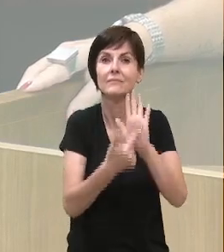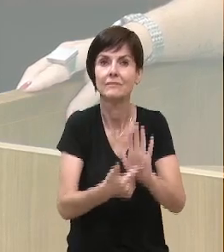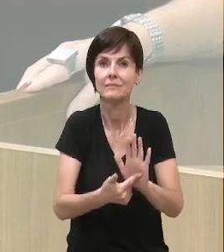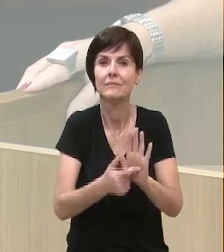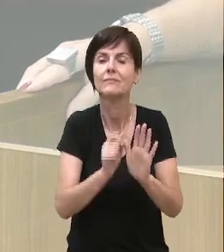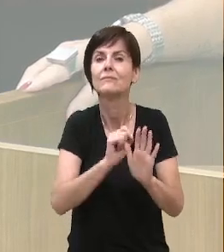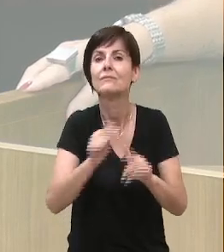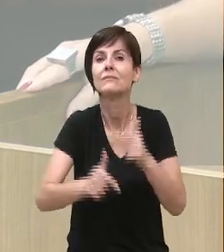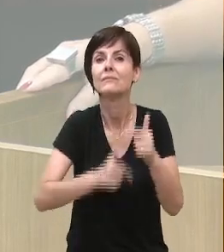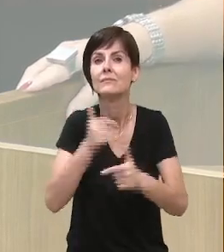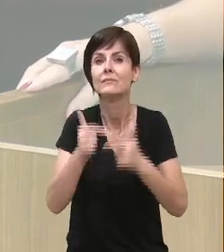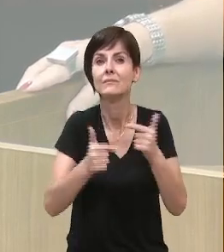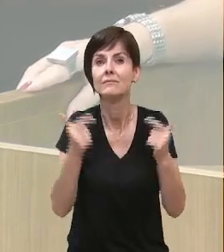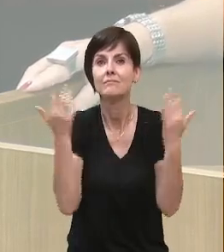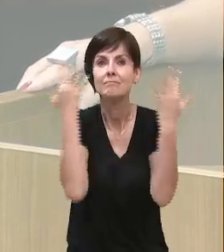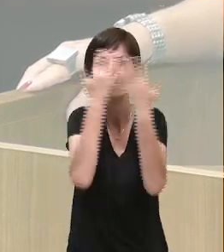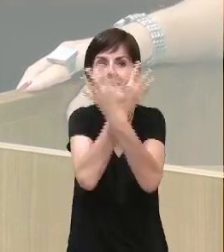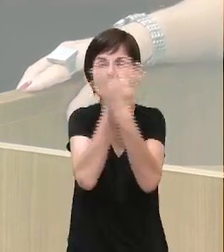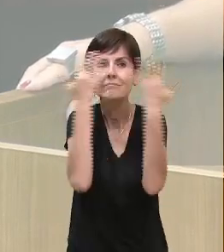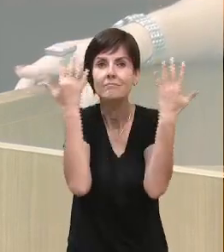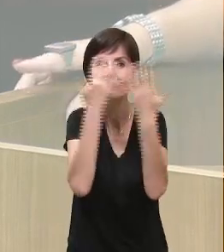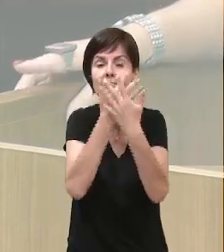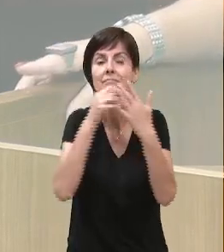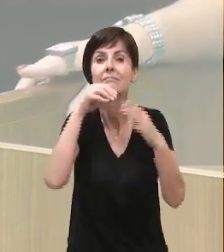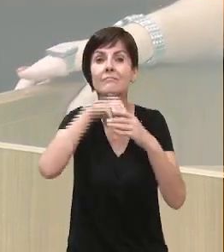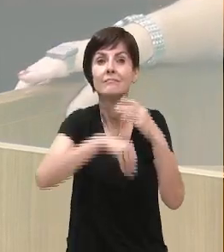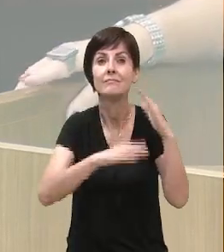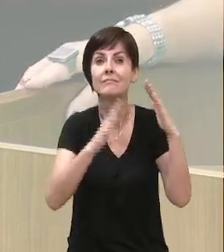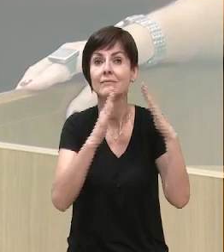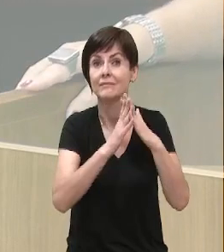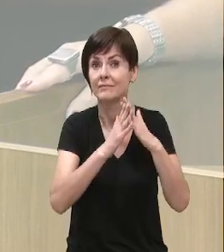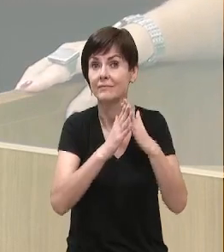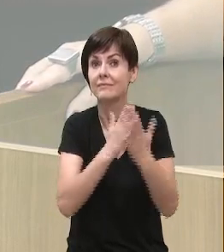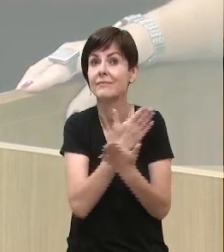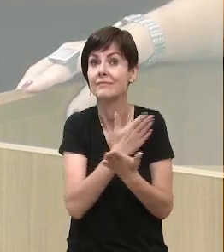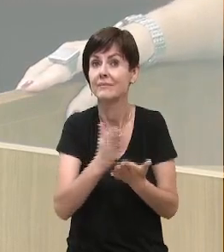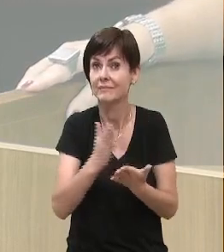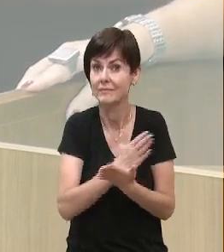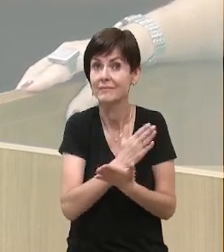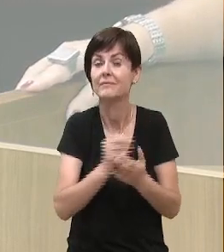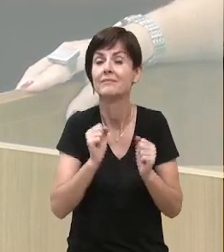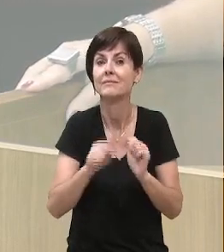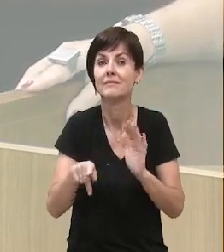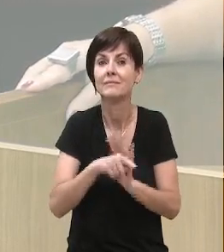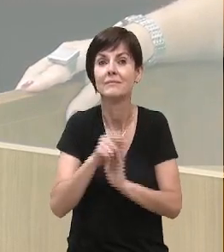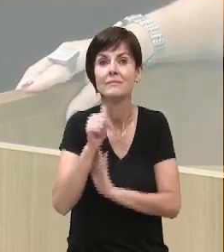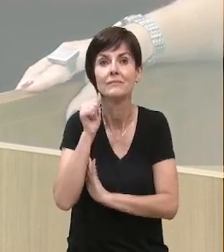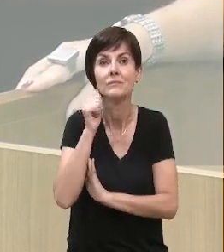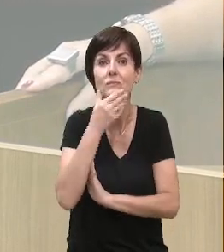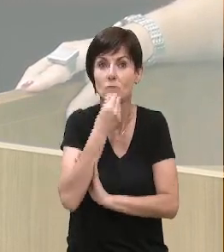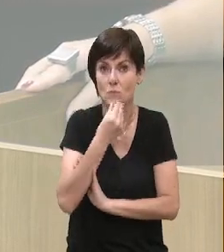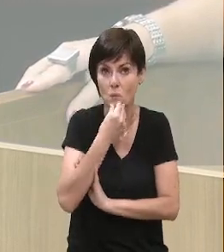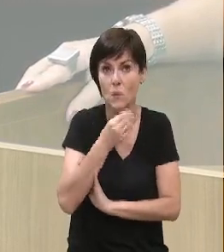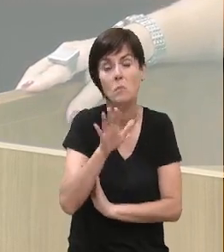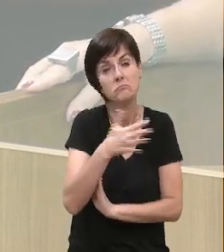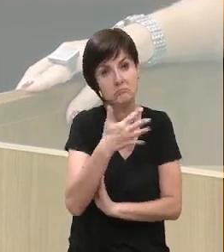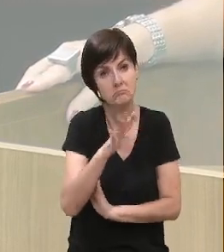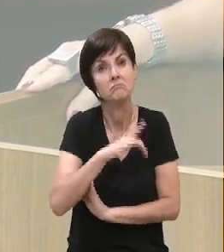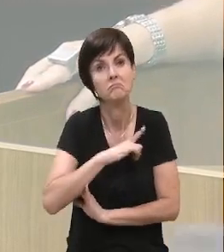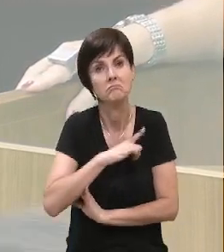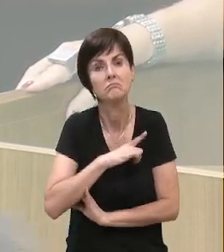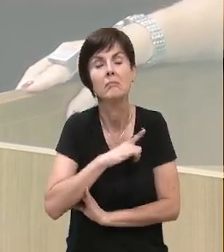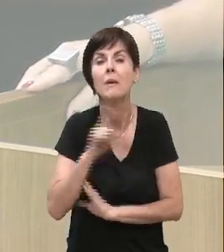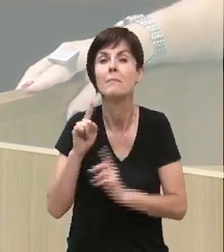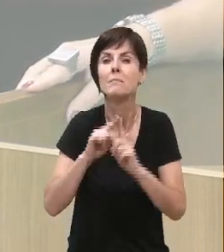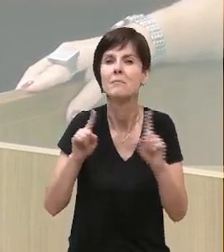trabalho de quem realiza esse trabalho na sua casa. Muitas vezes pode ser o homem, mas a gente sabe que